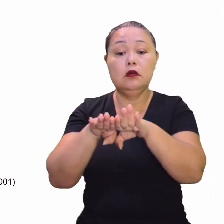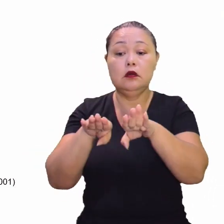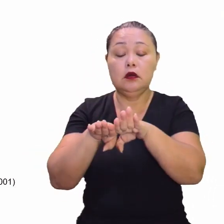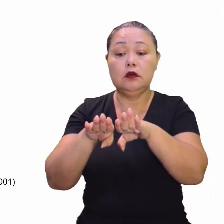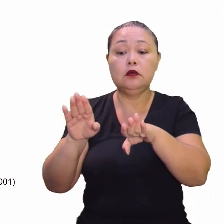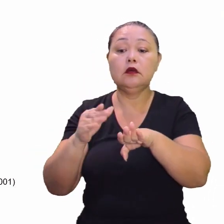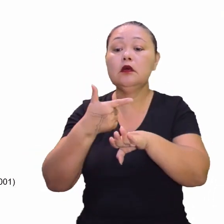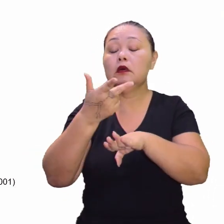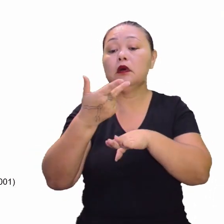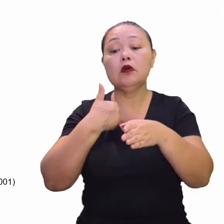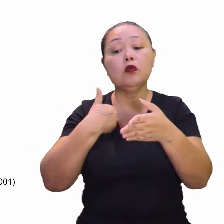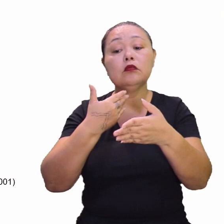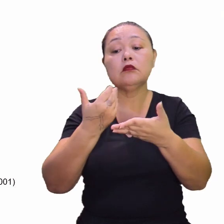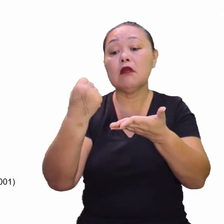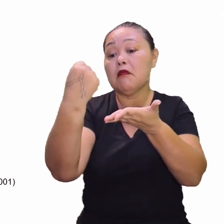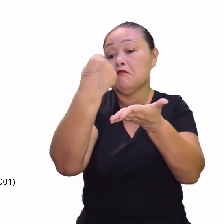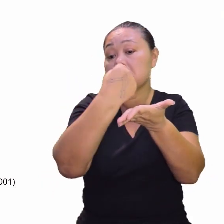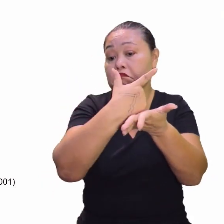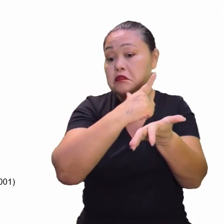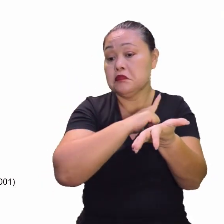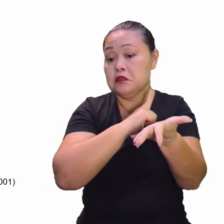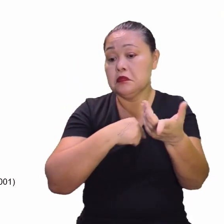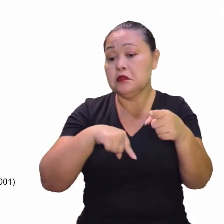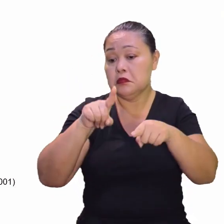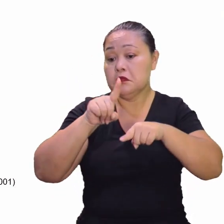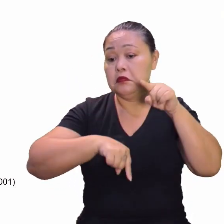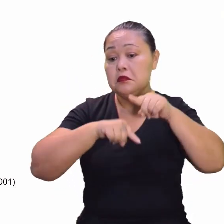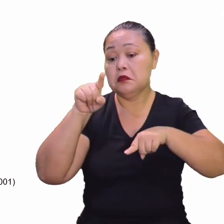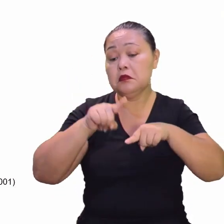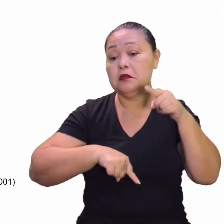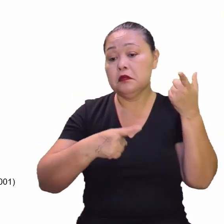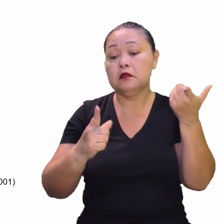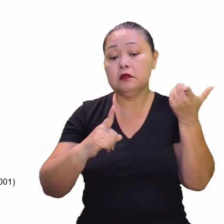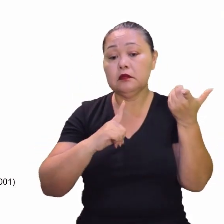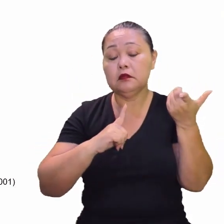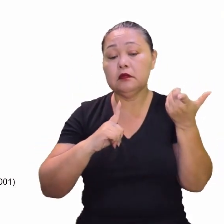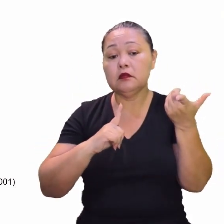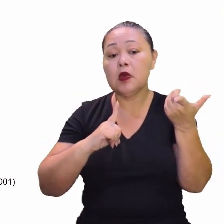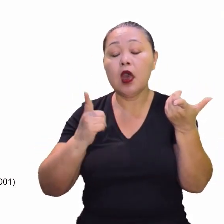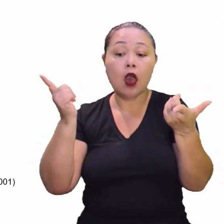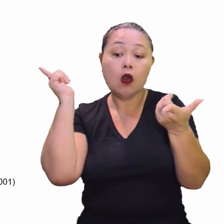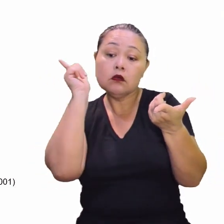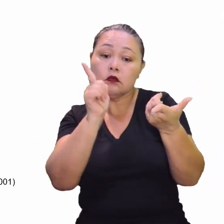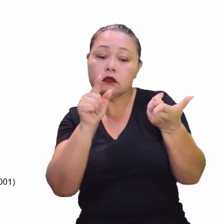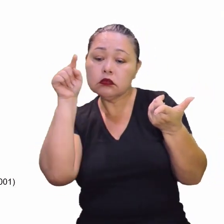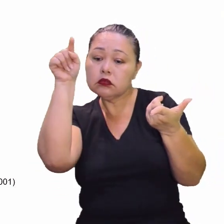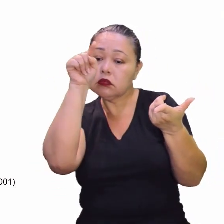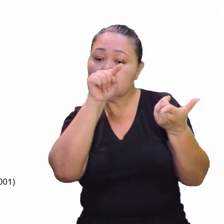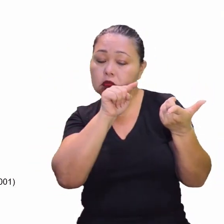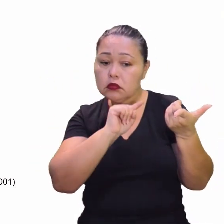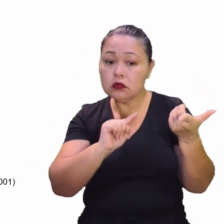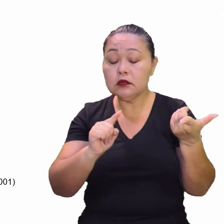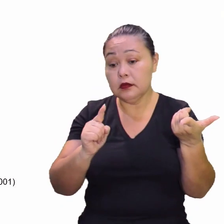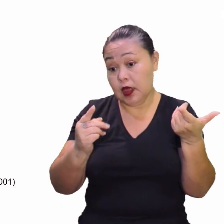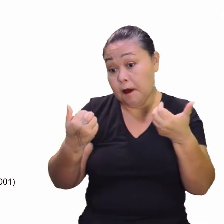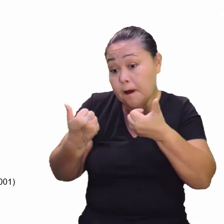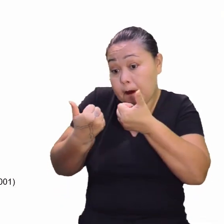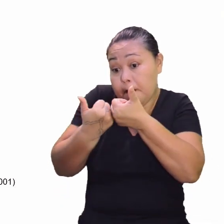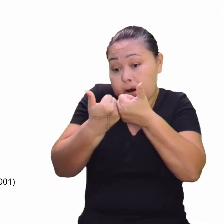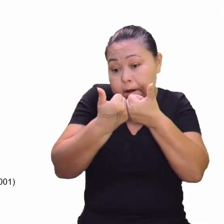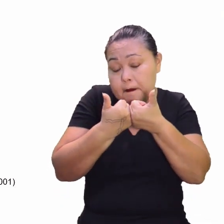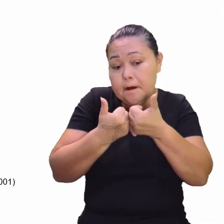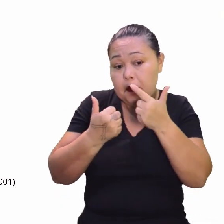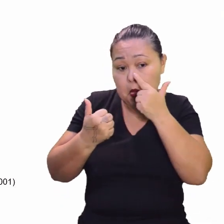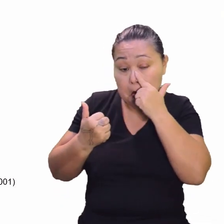também para outros clientes potenciais. E às vezes, para atingir certos pontos aí... por aqui é mais perto. Bem